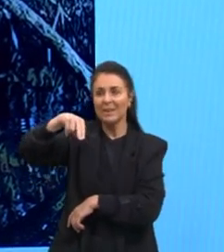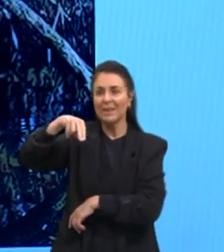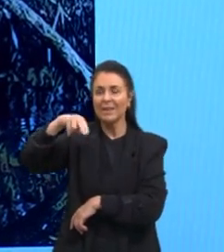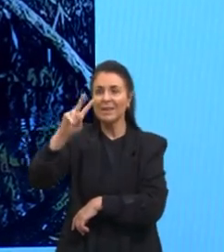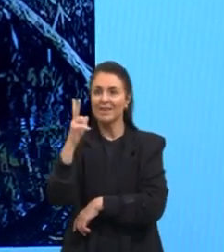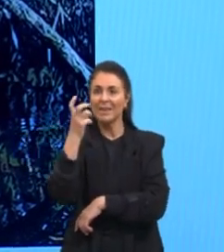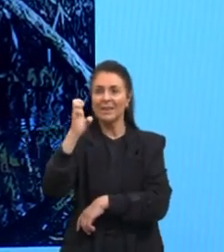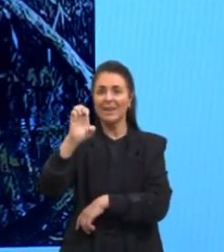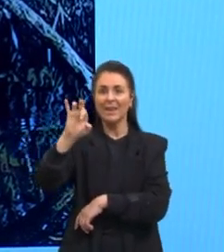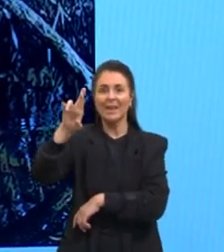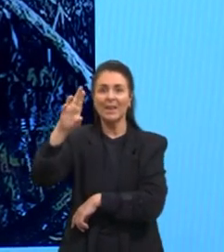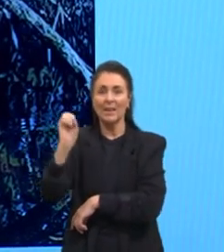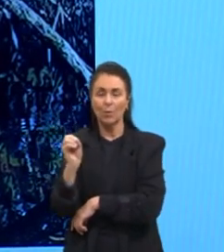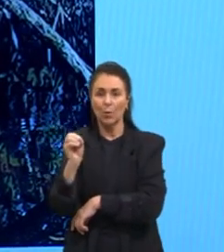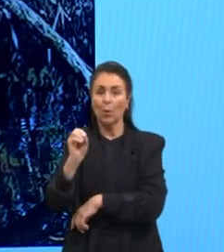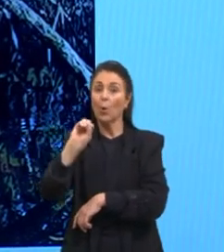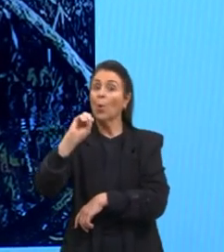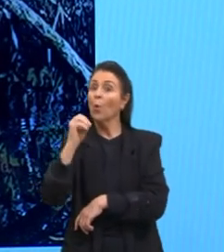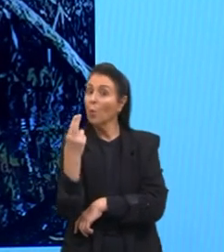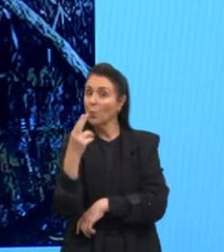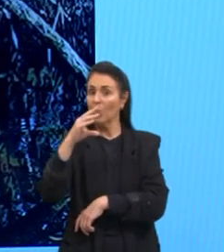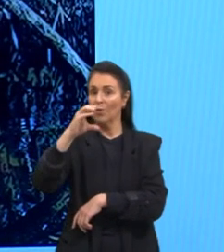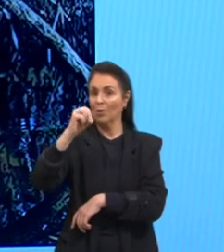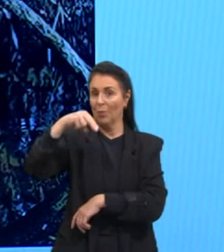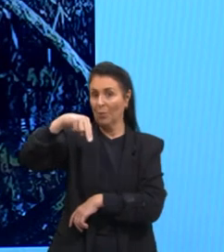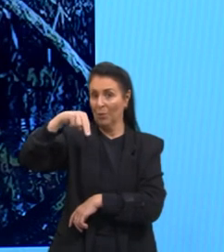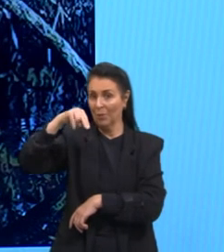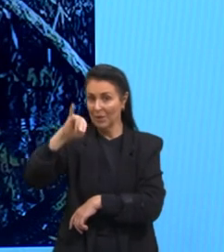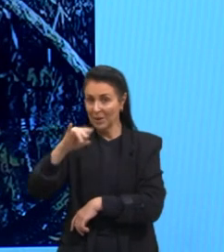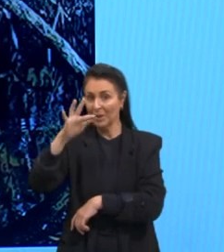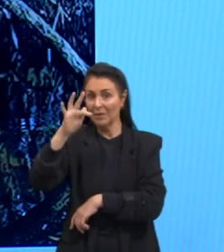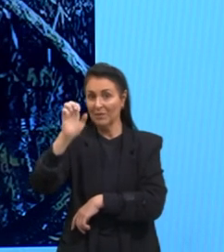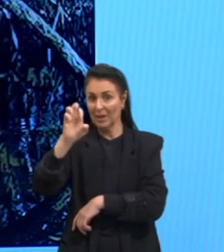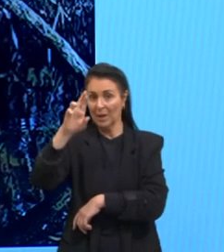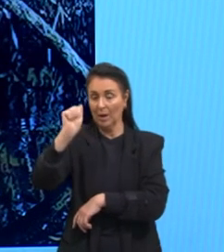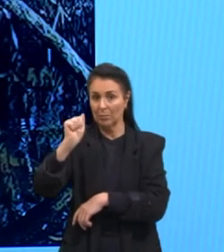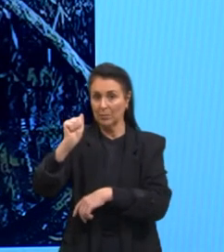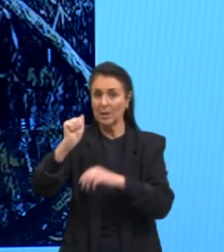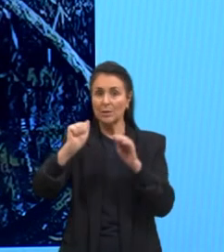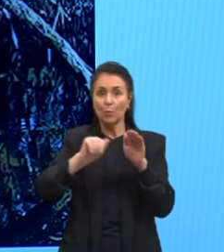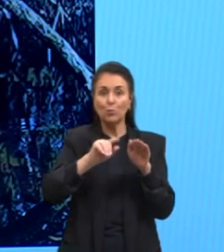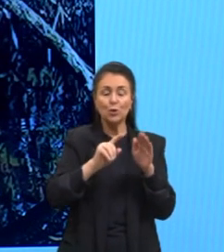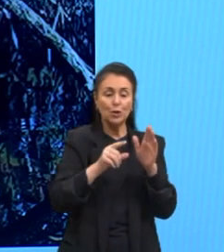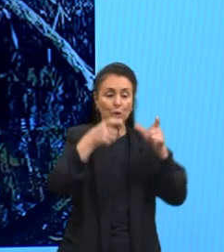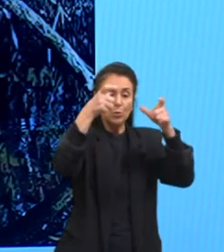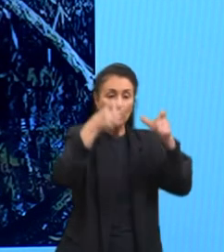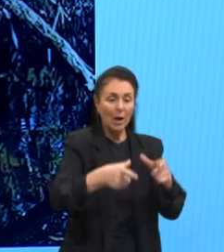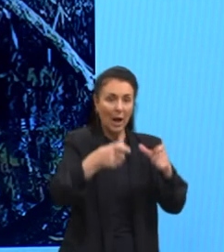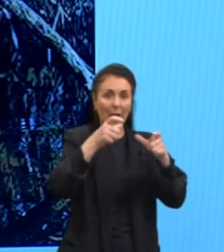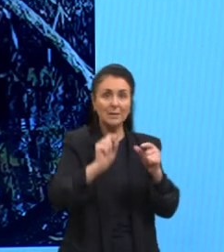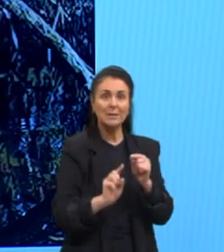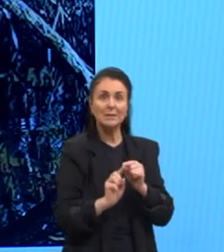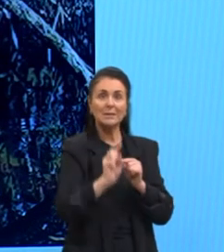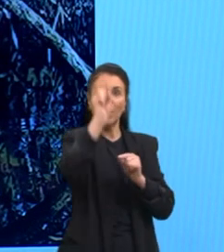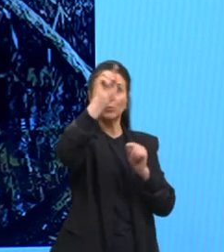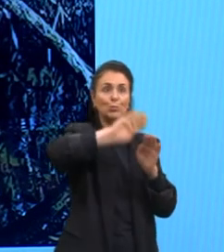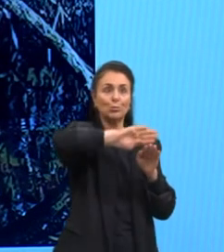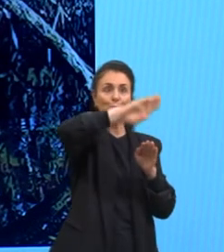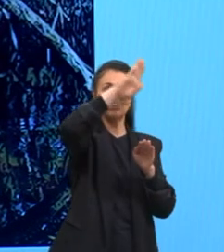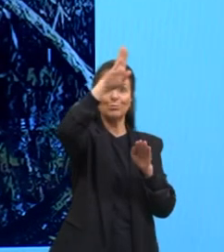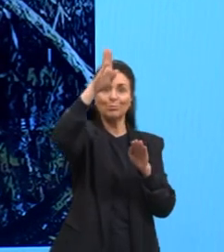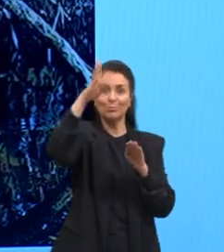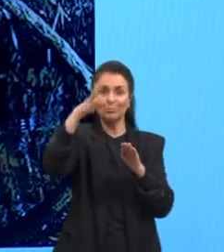conífera e ela está adaptada a uma altitude né Nós temos uma altitude elevada e ela consegue se adaptar esse local tá